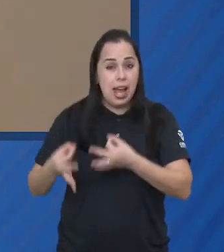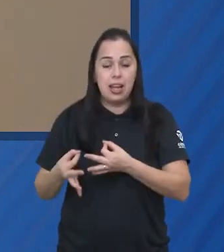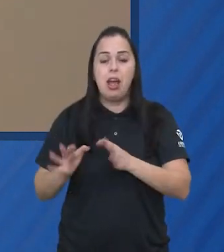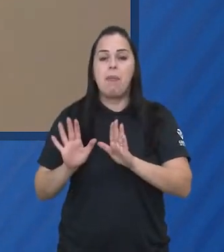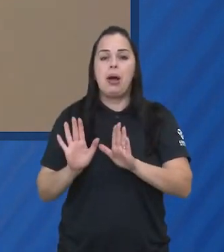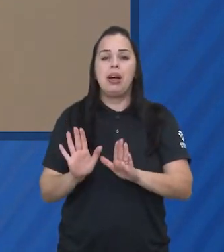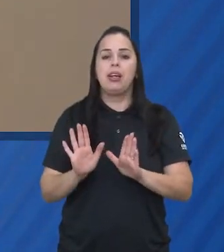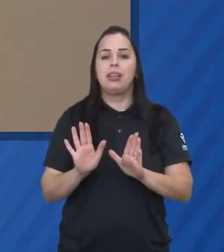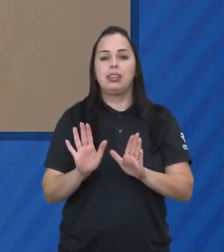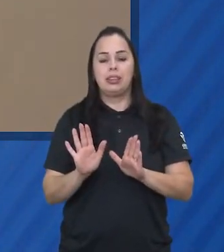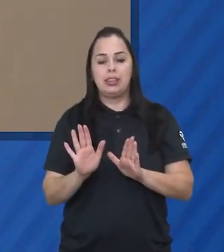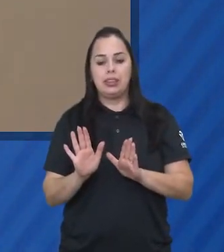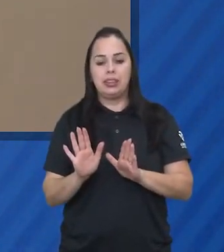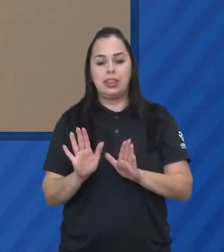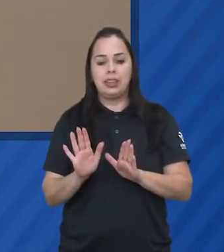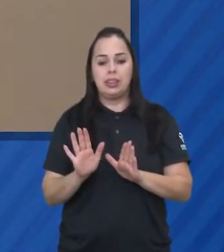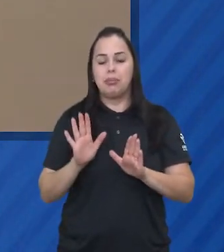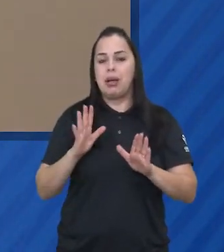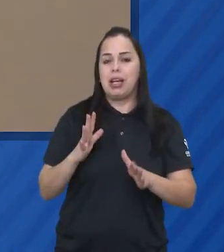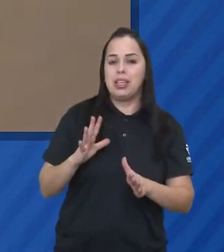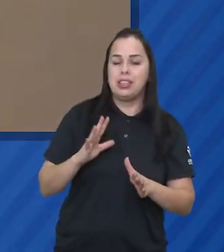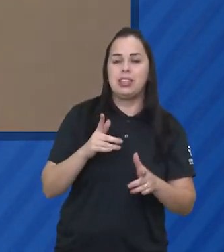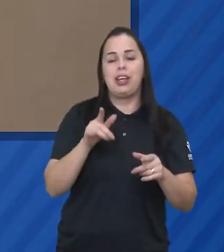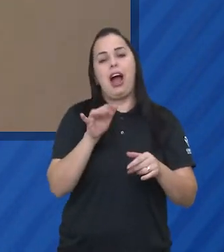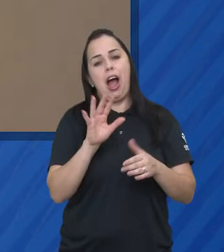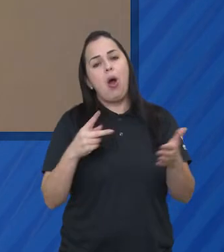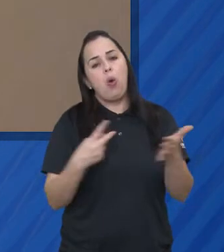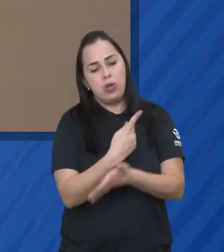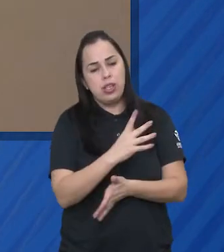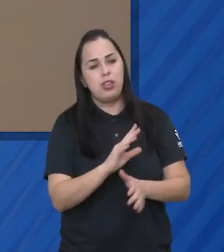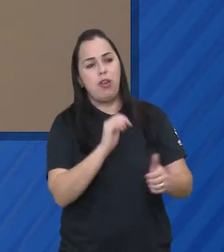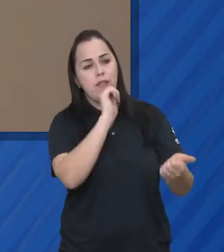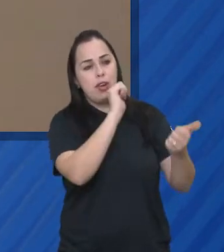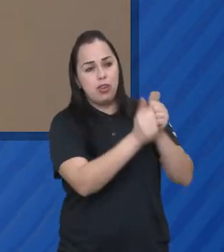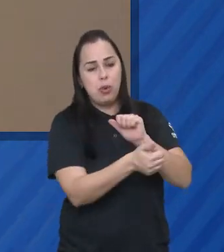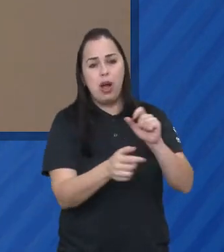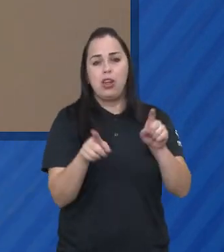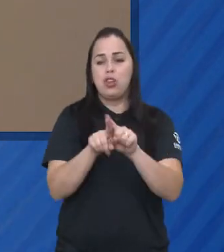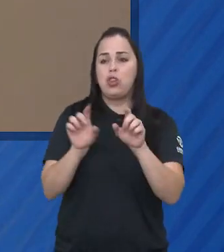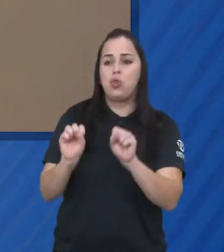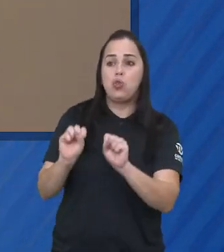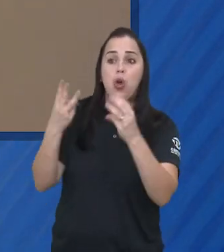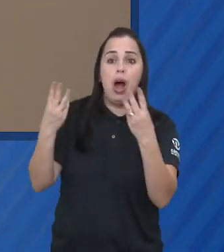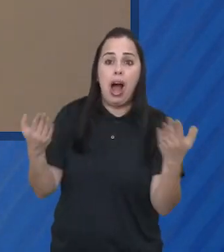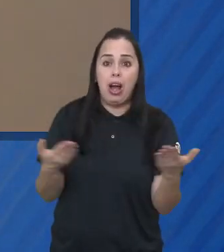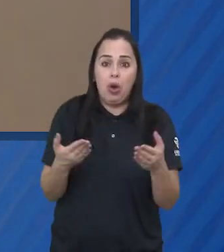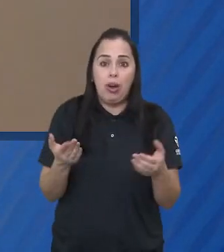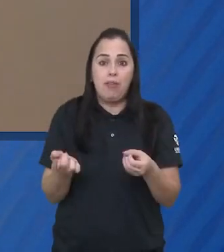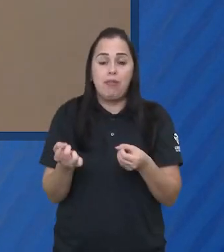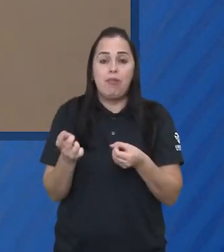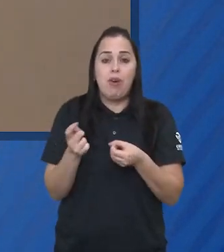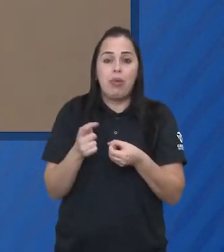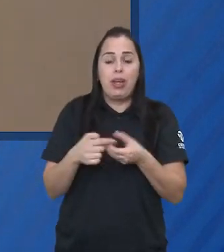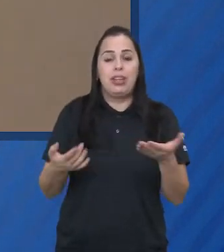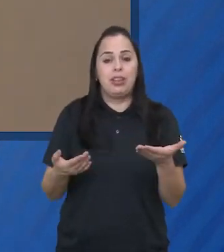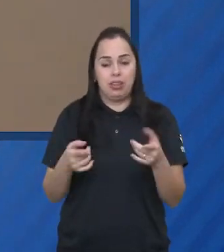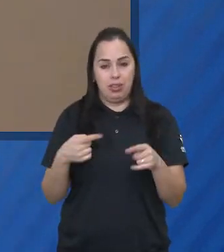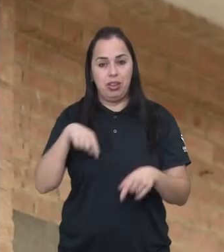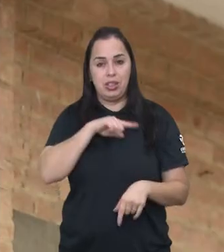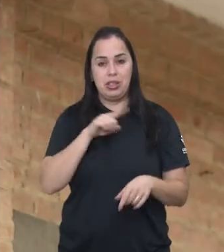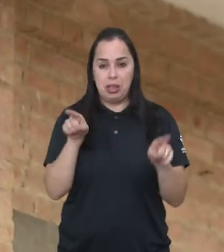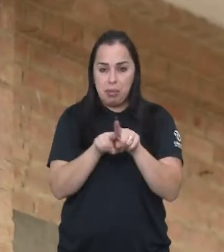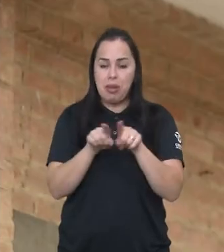mas também como aconteceu no futebol, nos grandes shows, está tudo voltando, nós estamos mais tranquilos em voltar